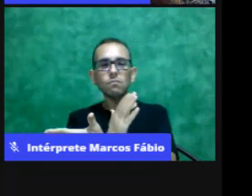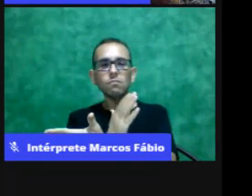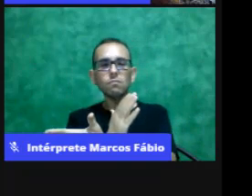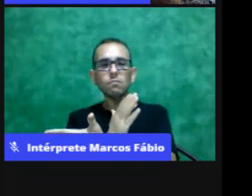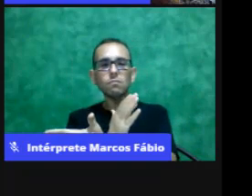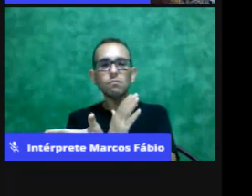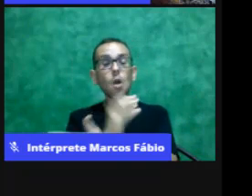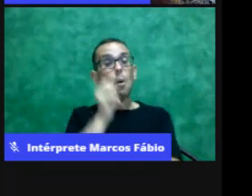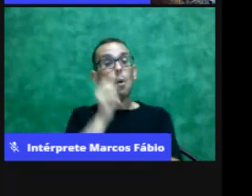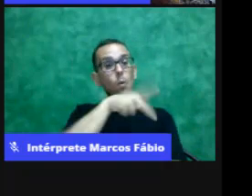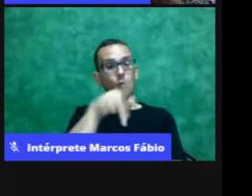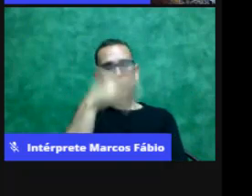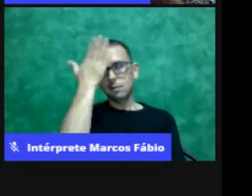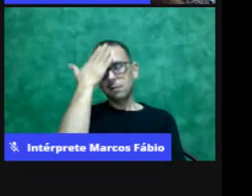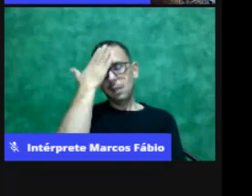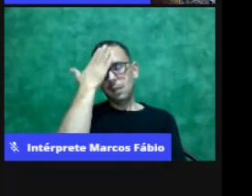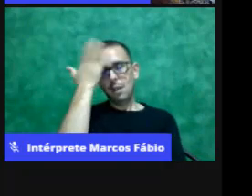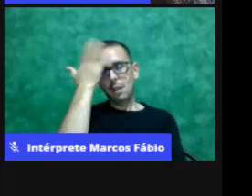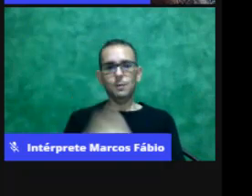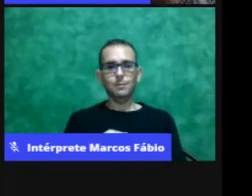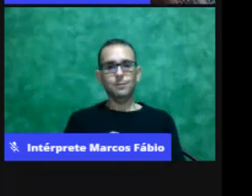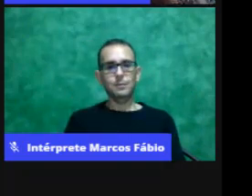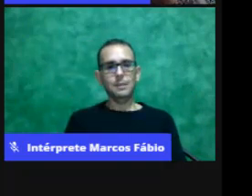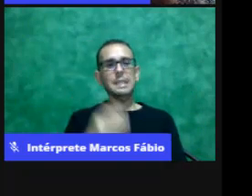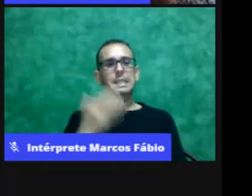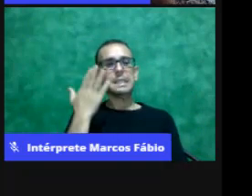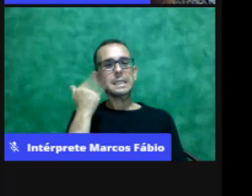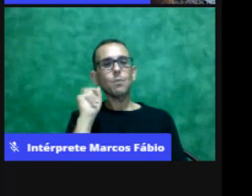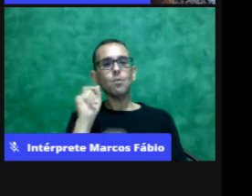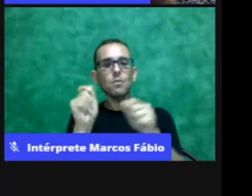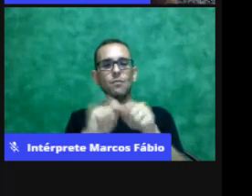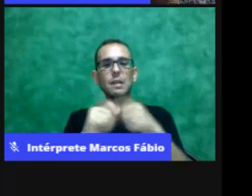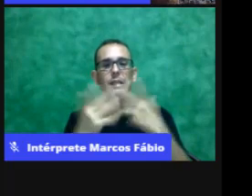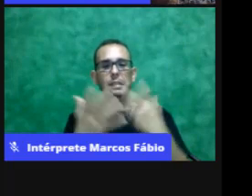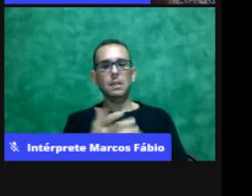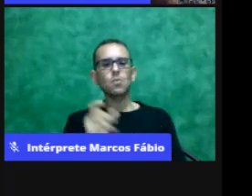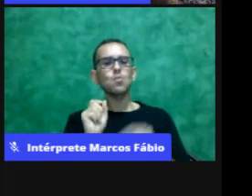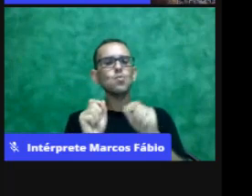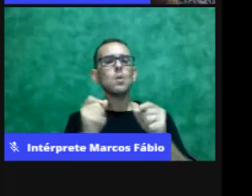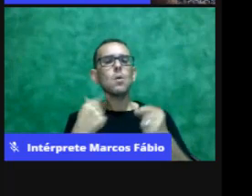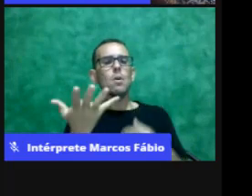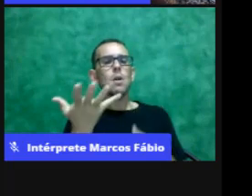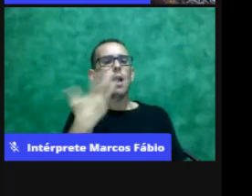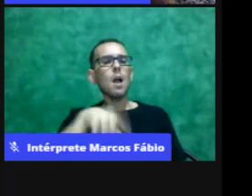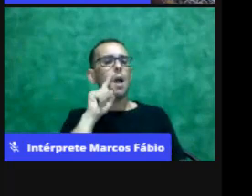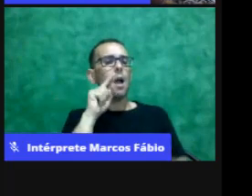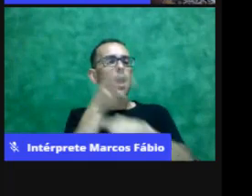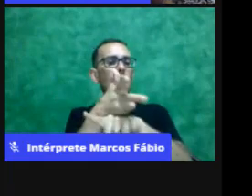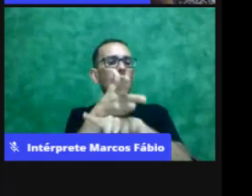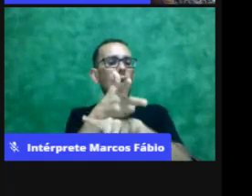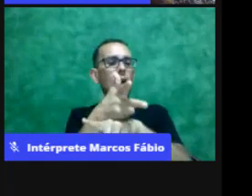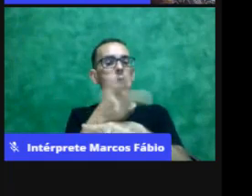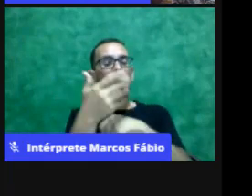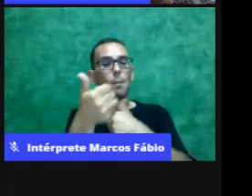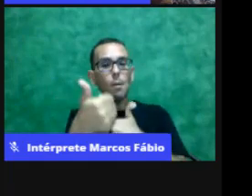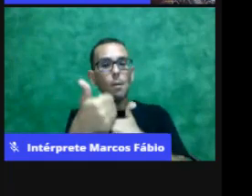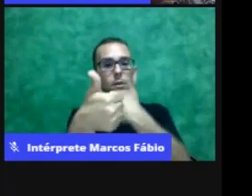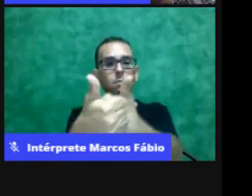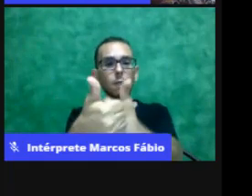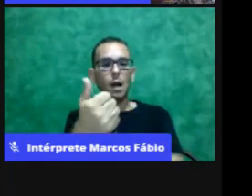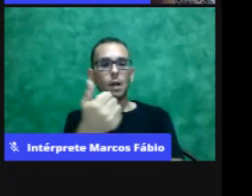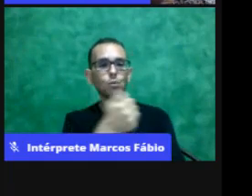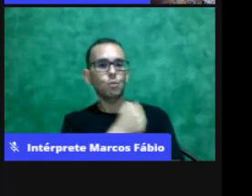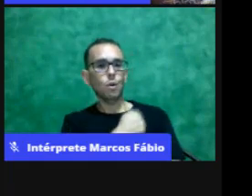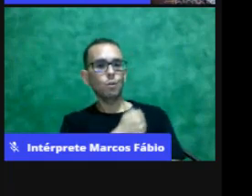O professor já sabe, ele já sabe o que ele vai fazer. O que eu quero com esses vídeos? Eu quero me aproximar dos meus